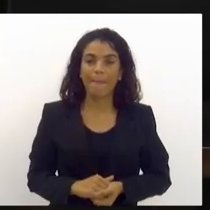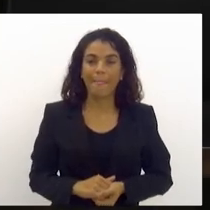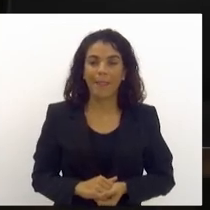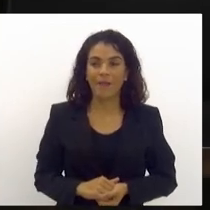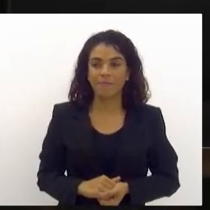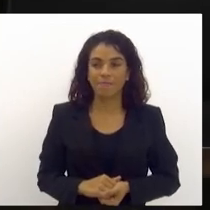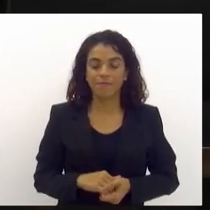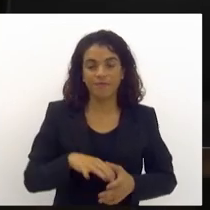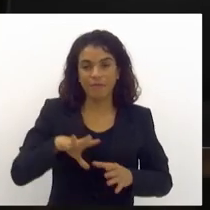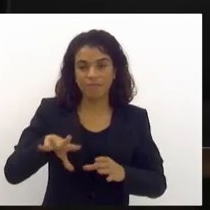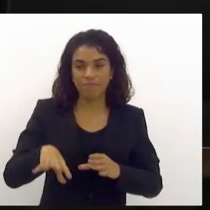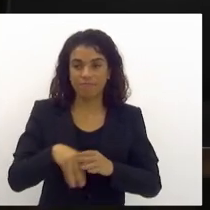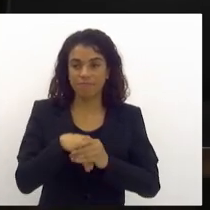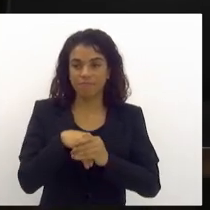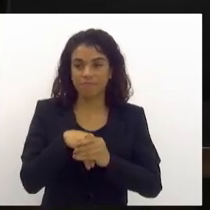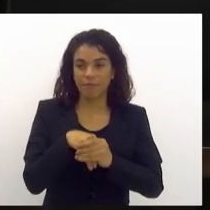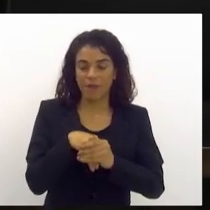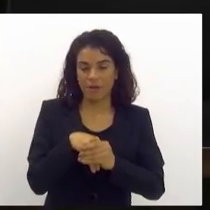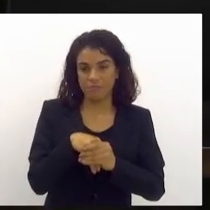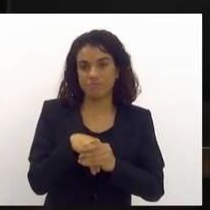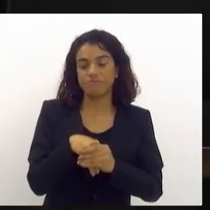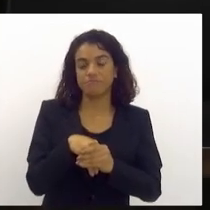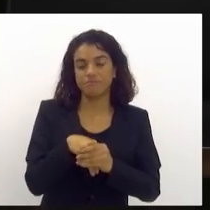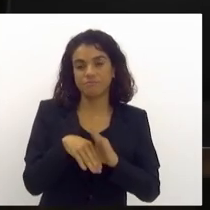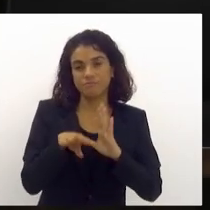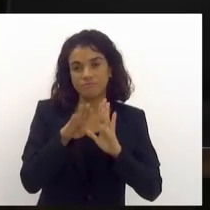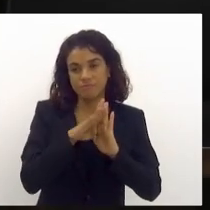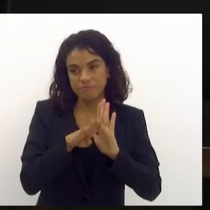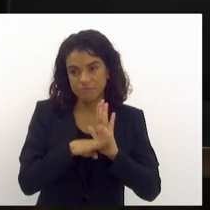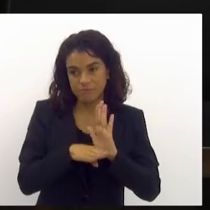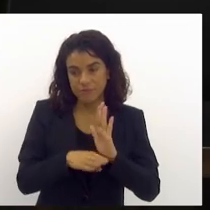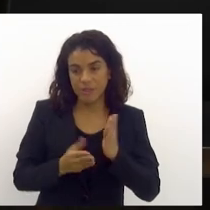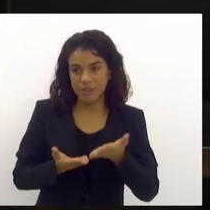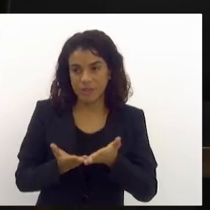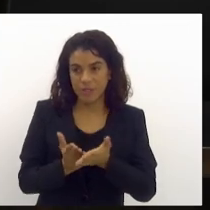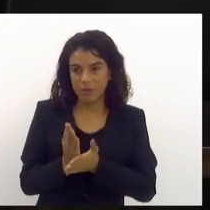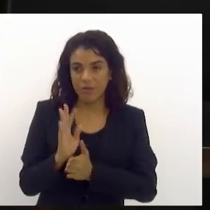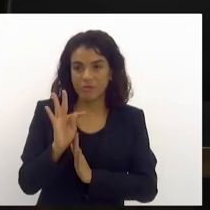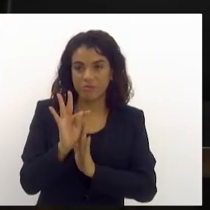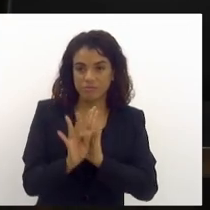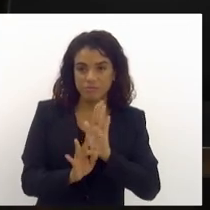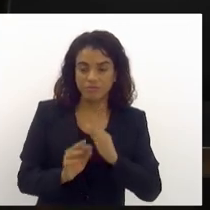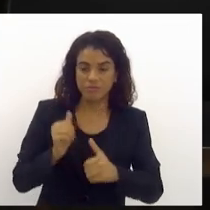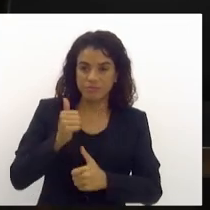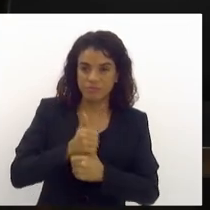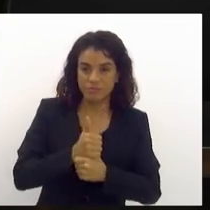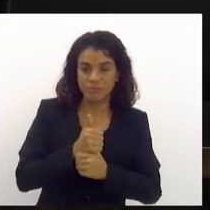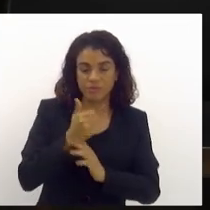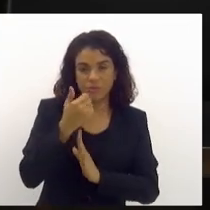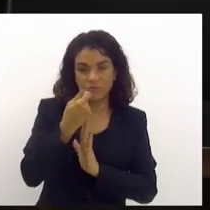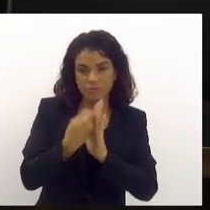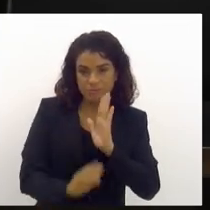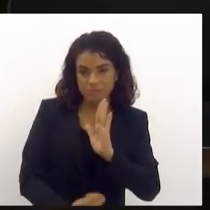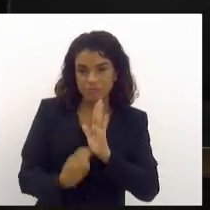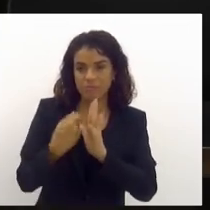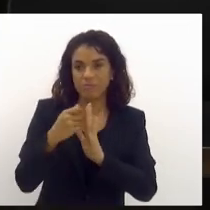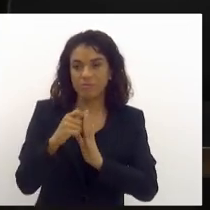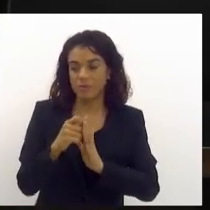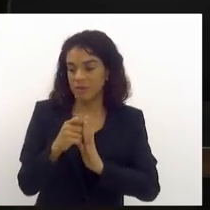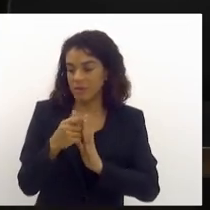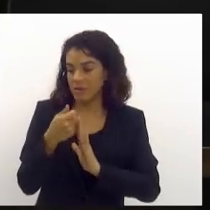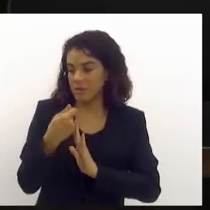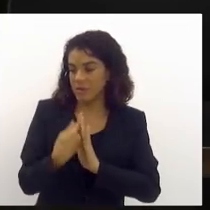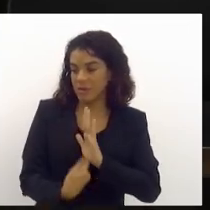Vai incorporar a matéria destacada e aprovada ao substitutivo. Vai a redação do vencido para a